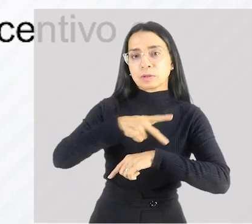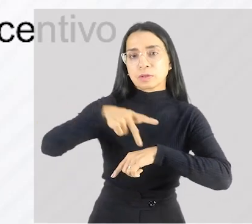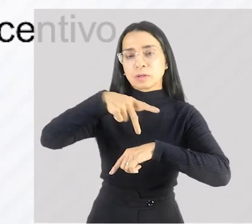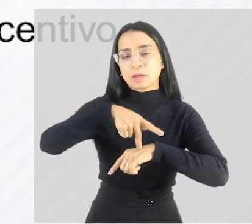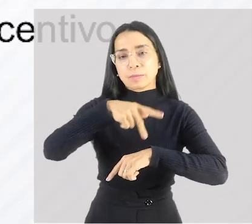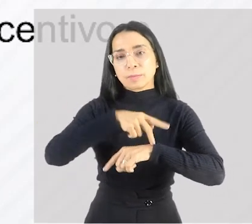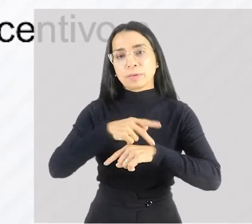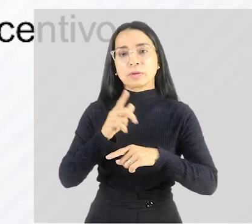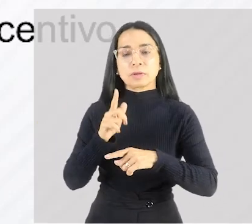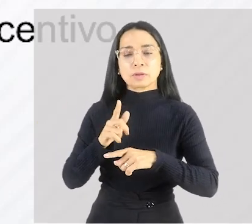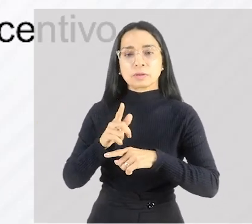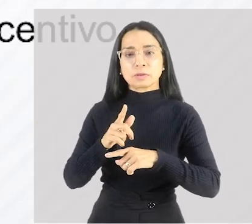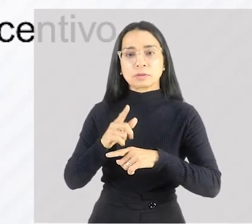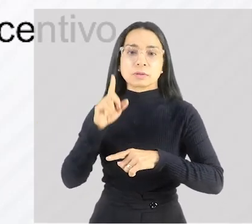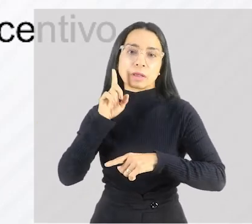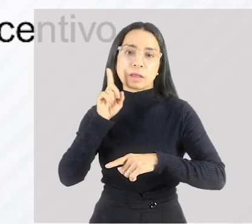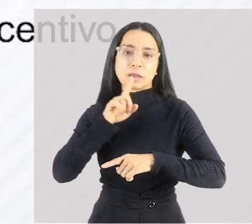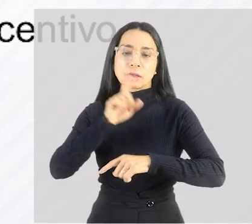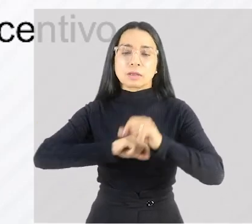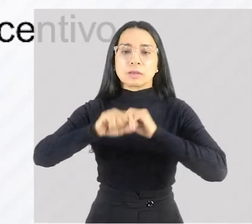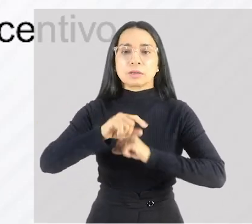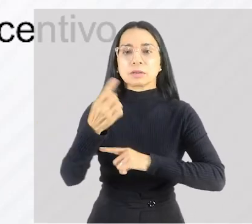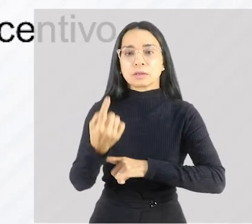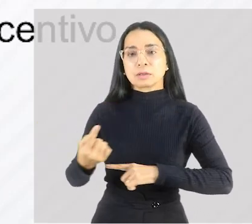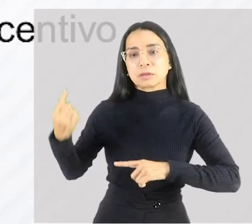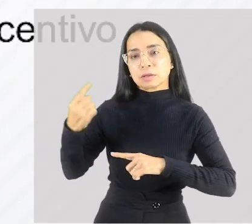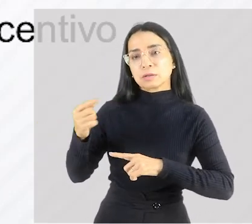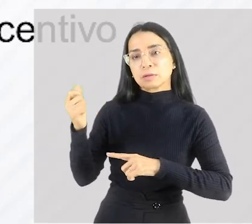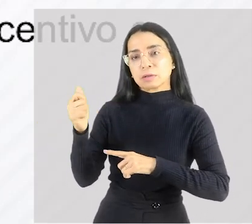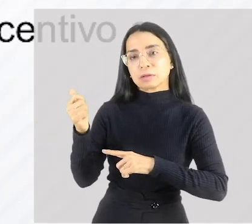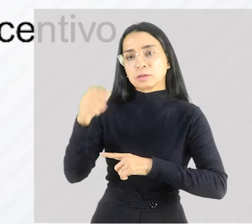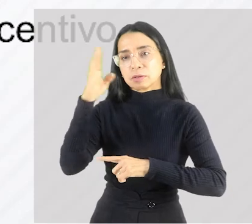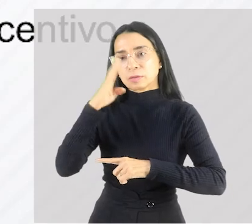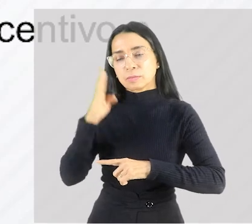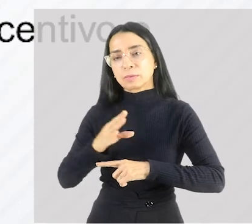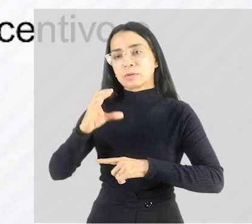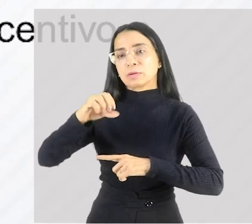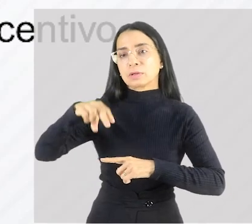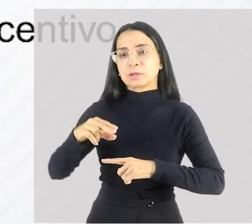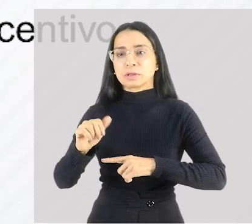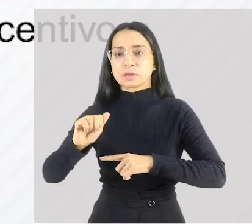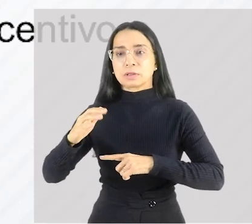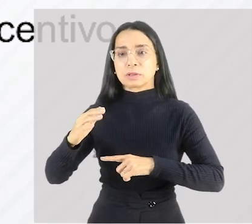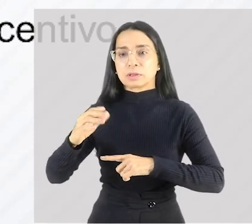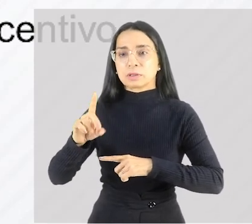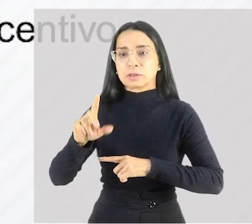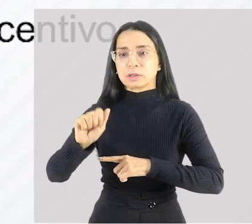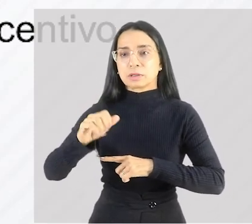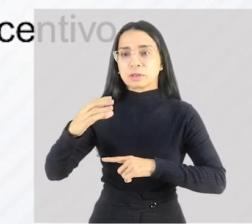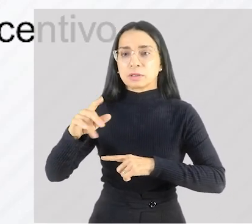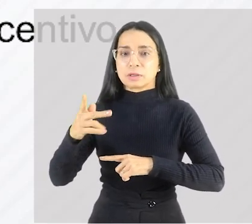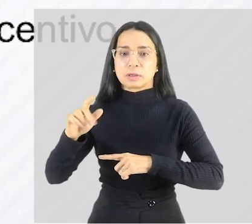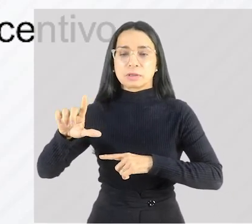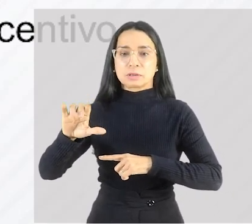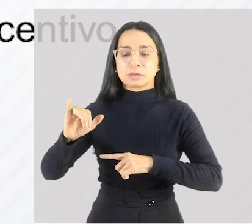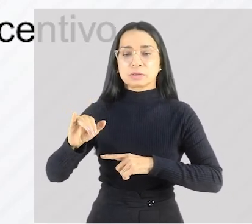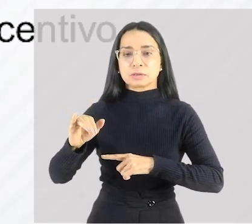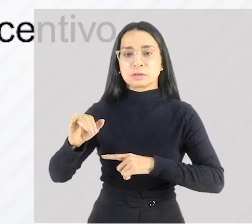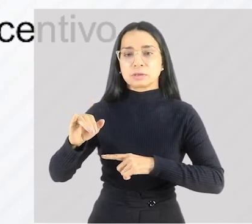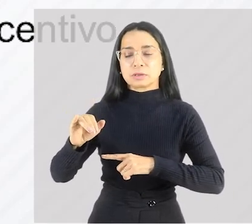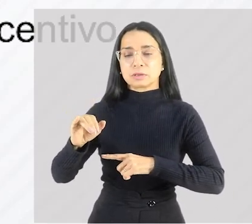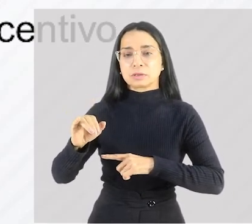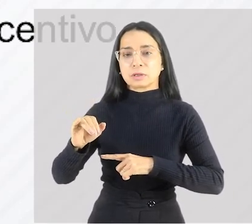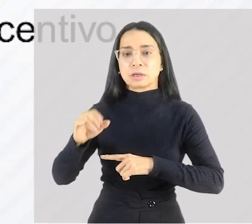Argentina Brasil Canadá Chile Estados Unidos Paraguai Uruguai e sete países europeus Portugal Espanha